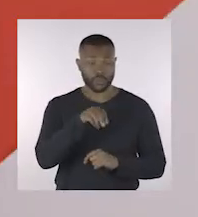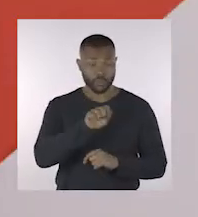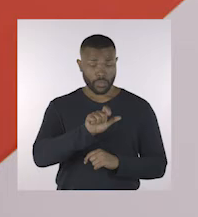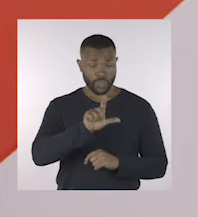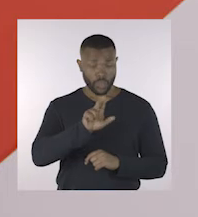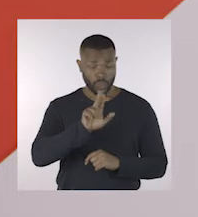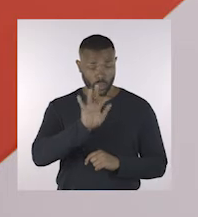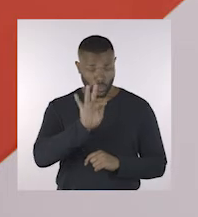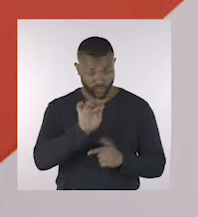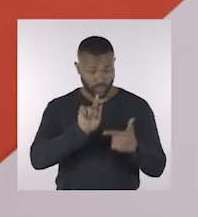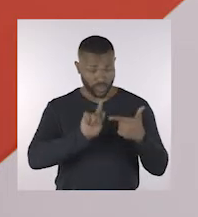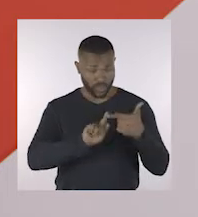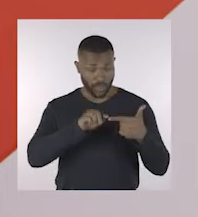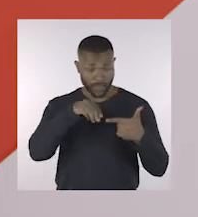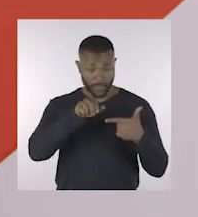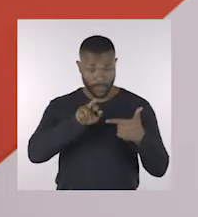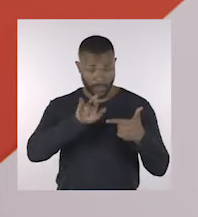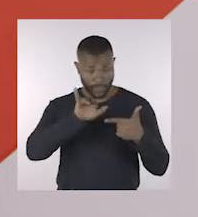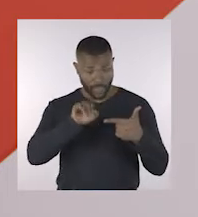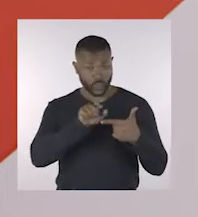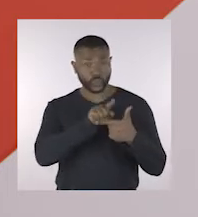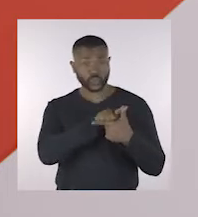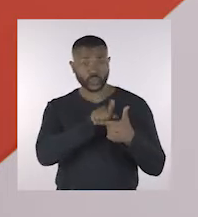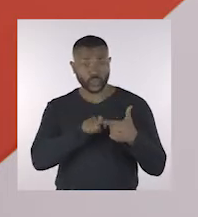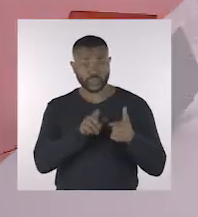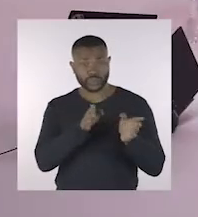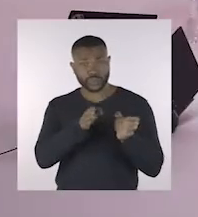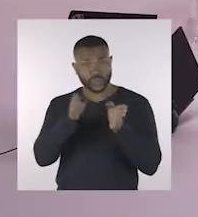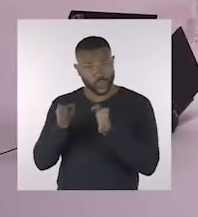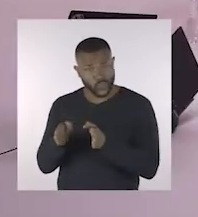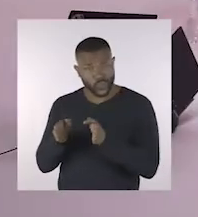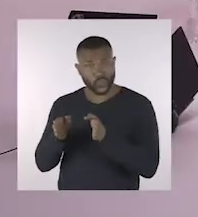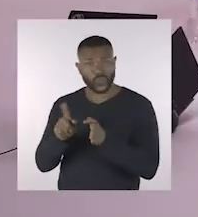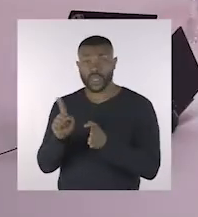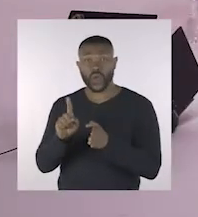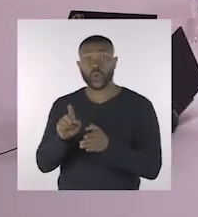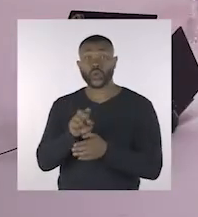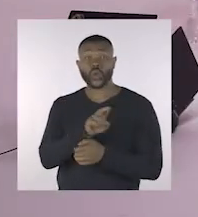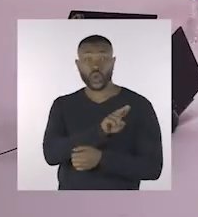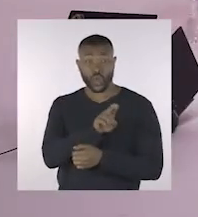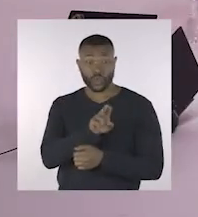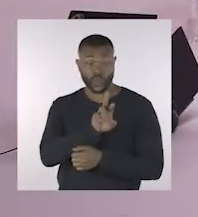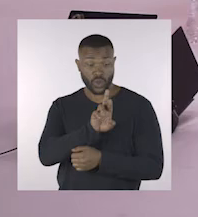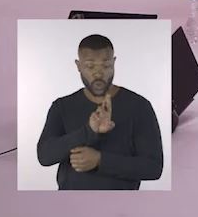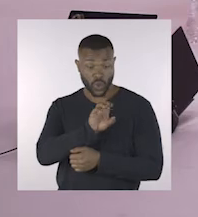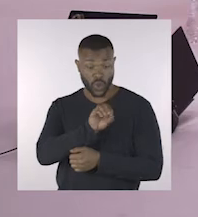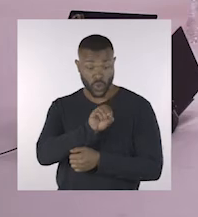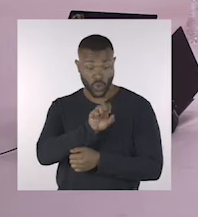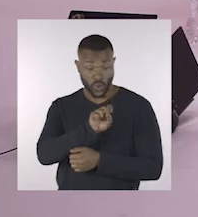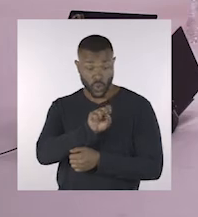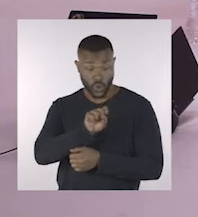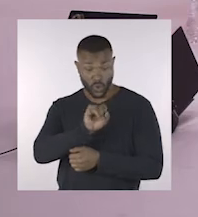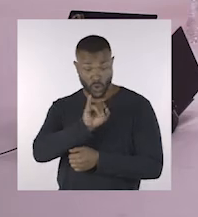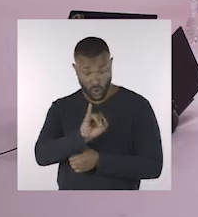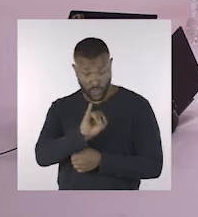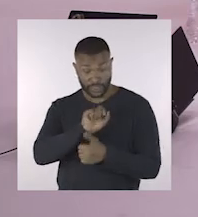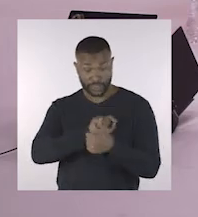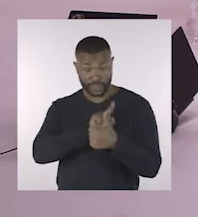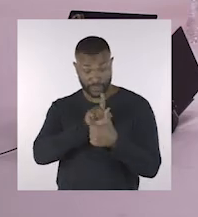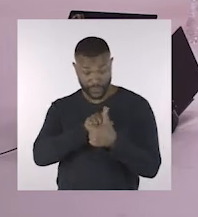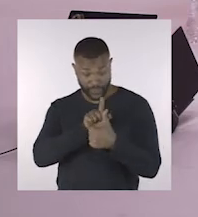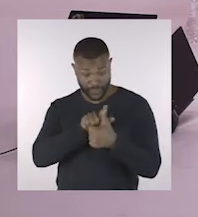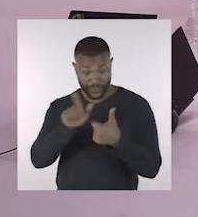Maluf e Mário Covas disputa o segundo turno não era tava o Francisco Rossi exato